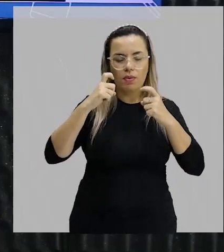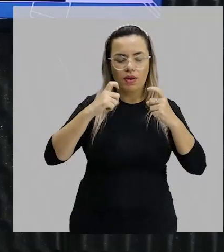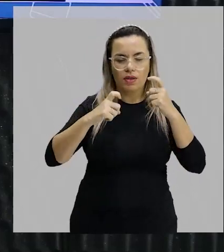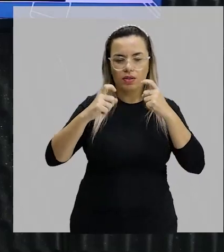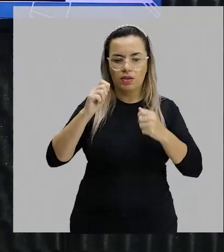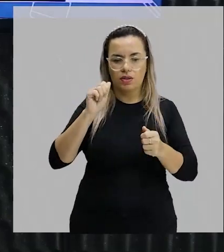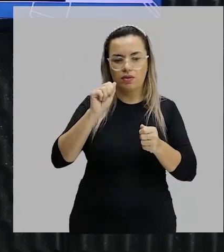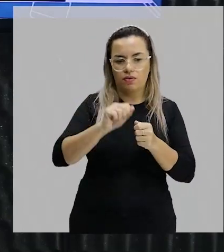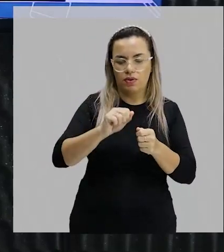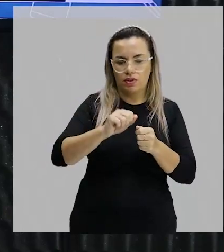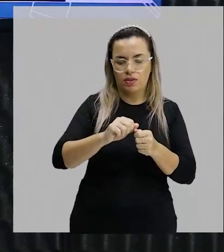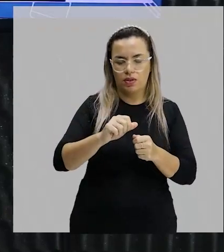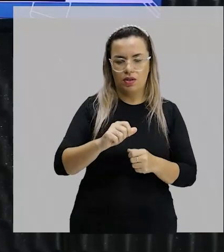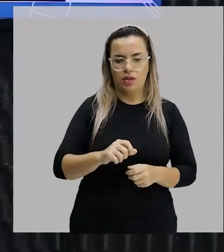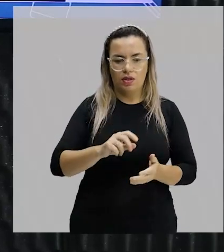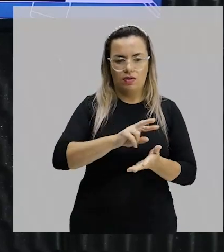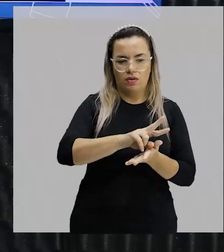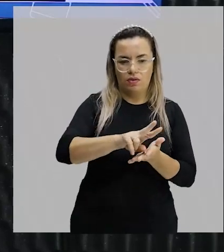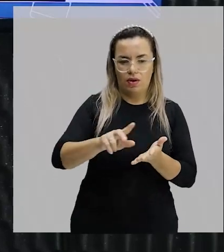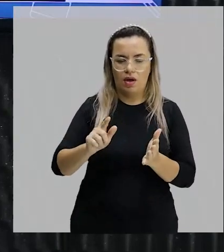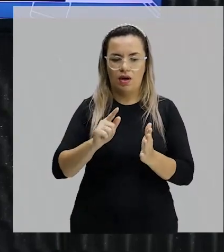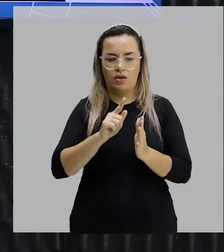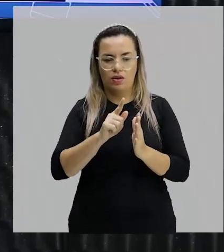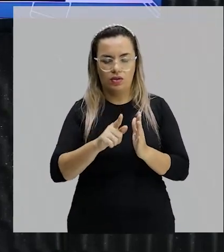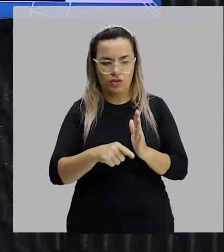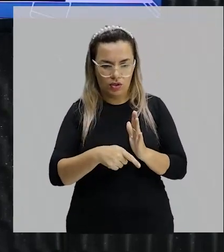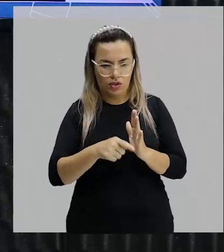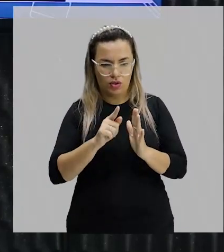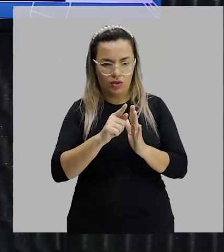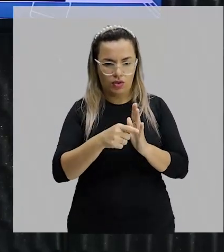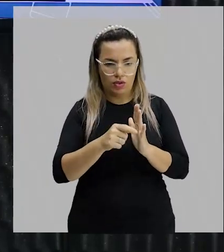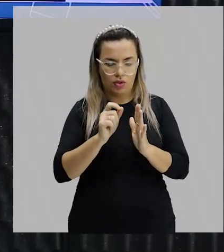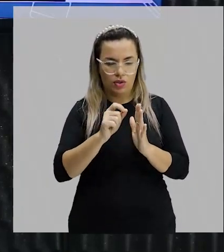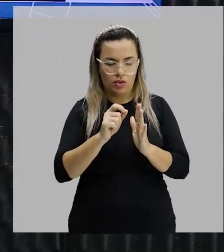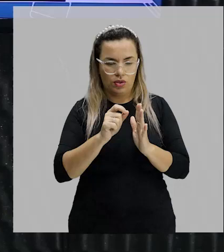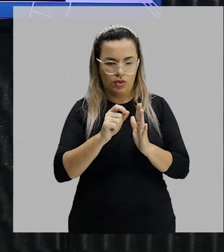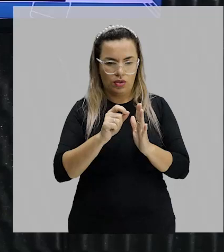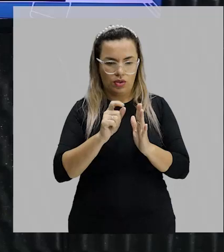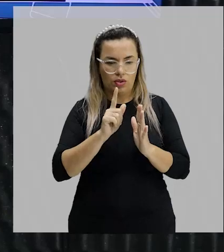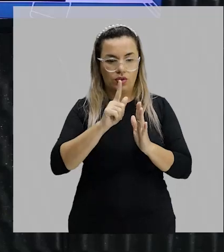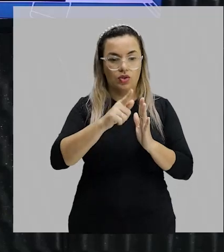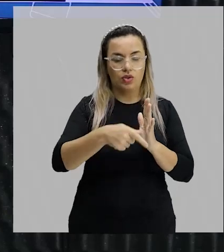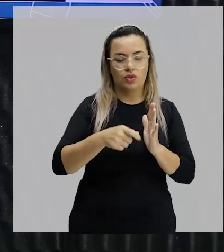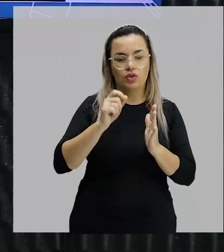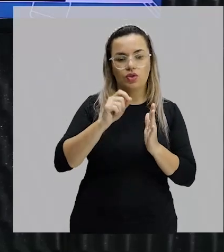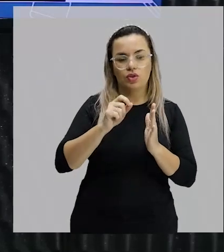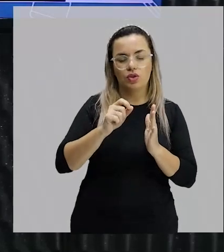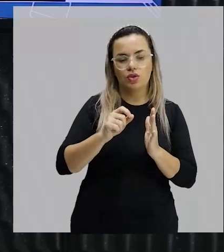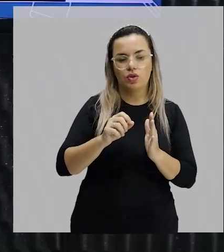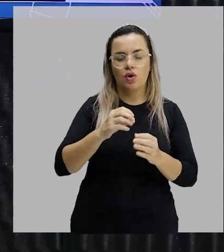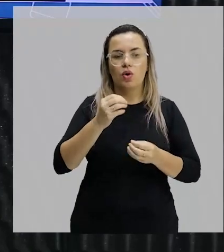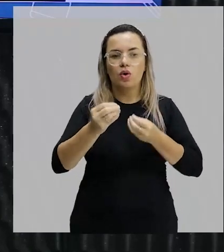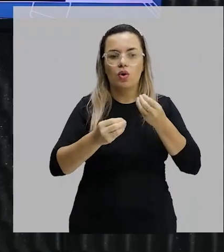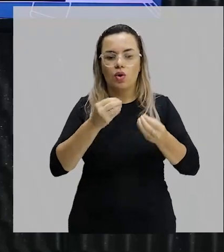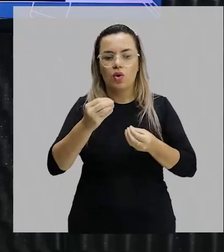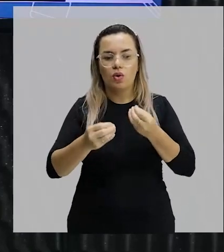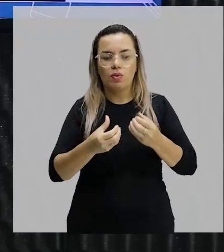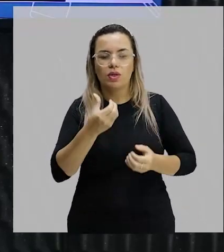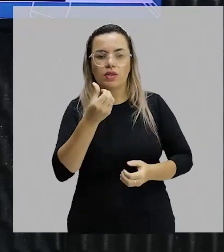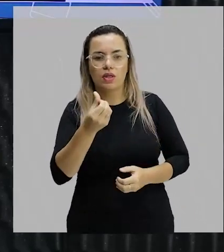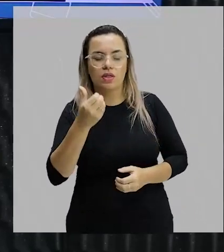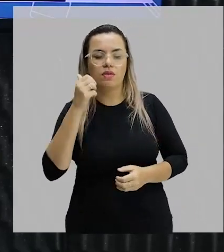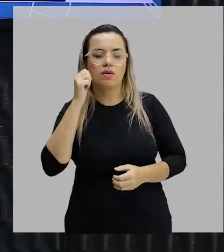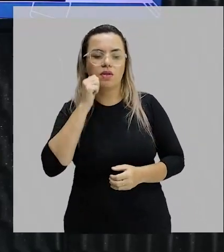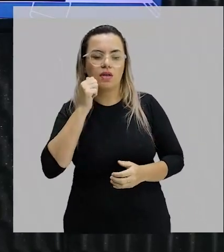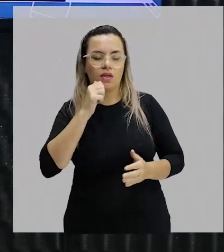efeito da comédia, porque seriam 6 mulheres e 2 homens, e a gente só trocou os gêneros dos personagens. 6 mulheres chegam para falar mal da vida de